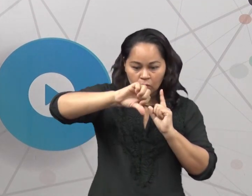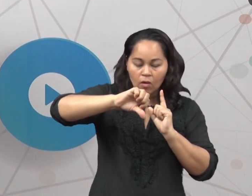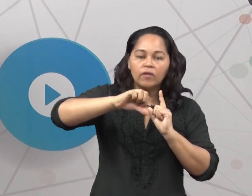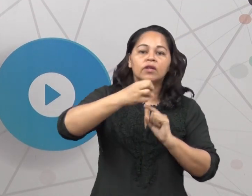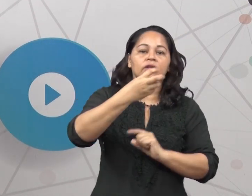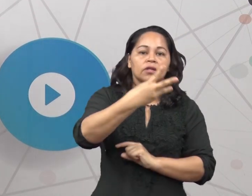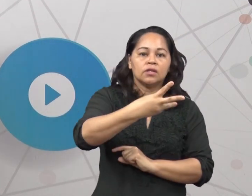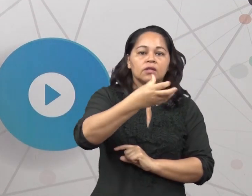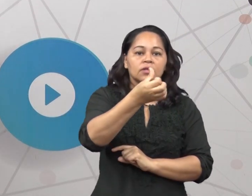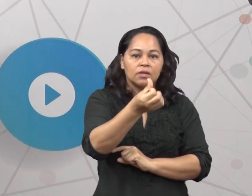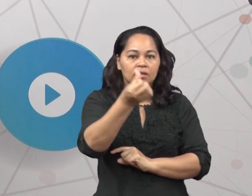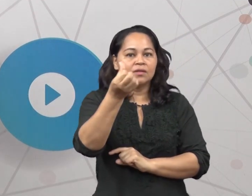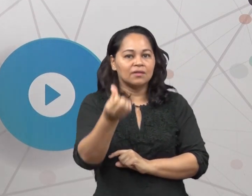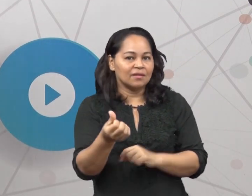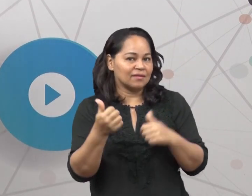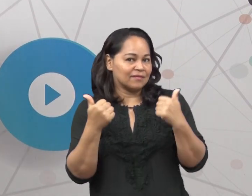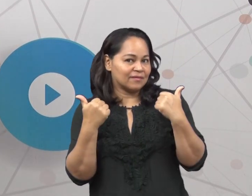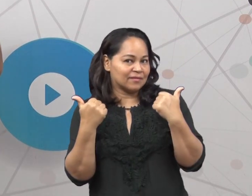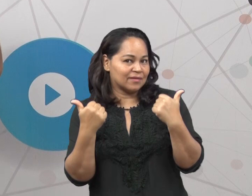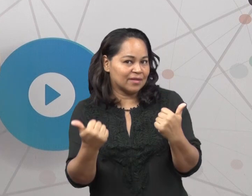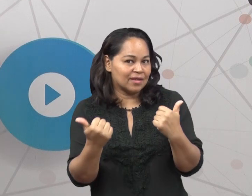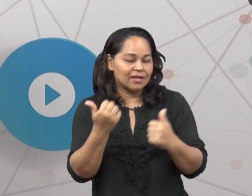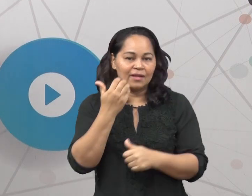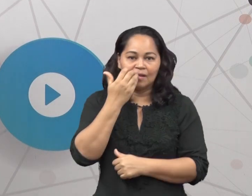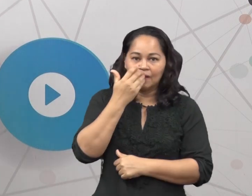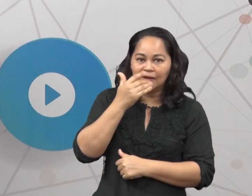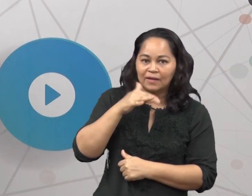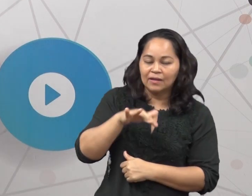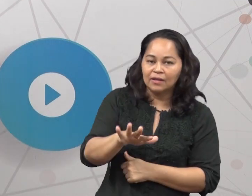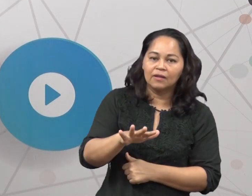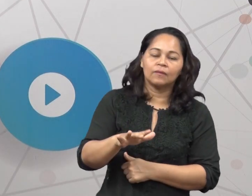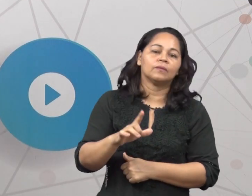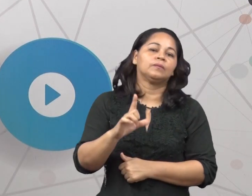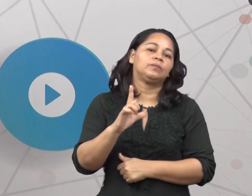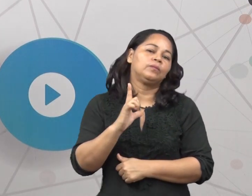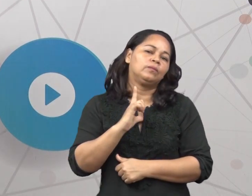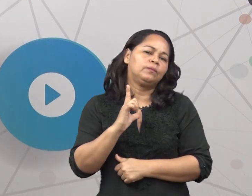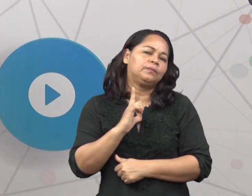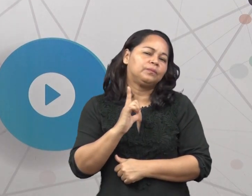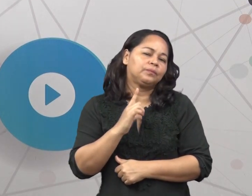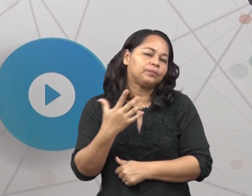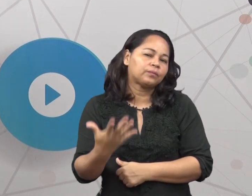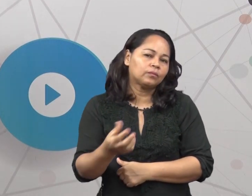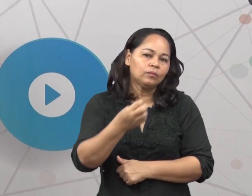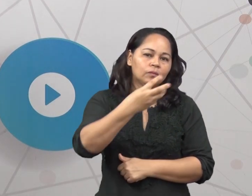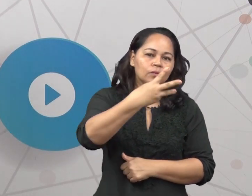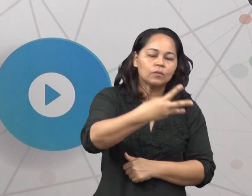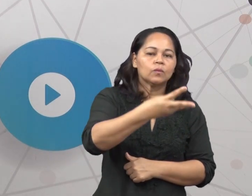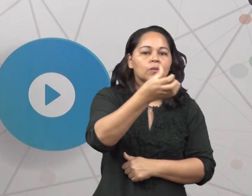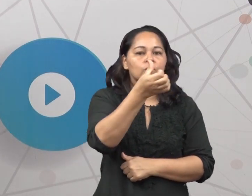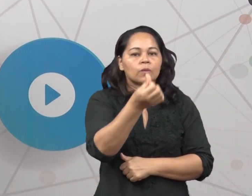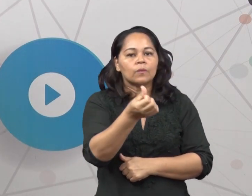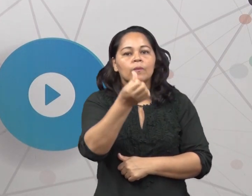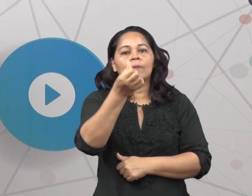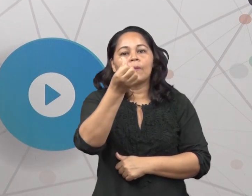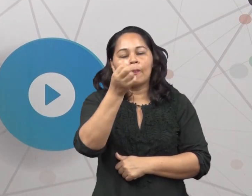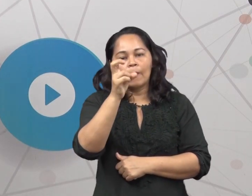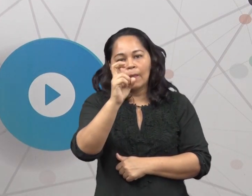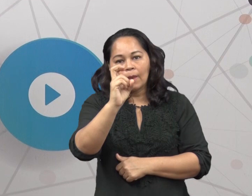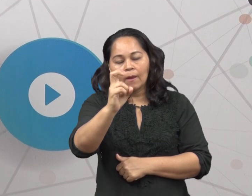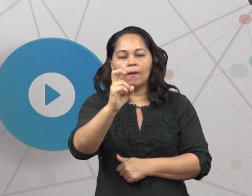366. Ok, crianças? Nós temos o quê? Nós temos 365